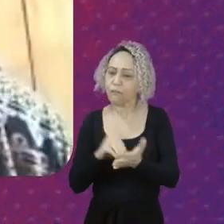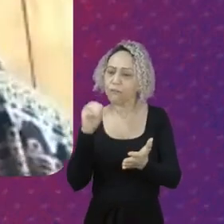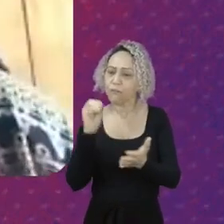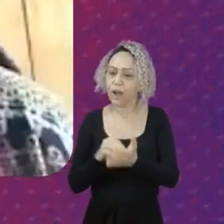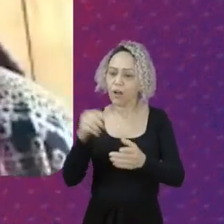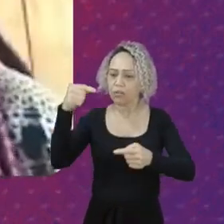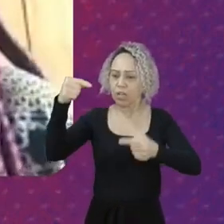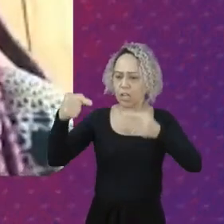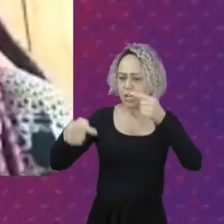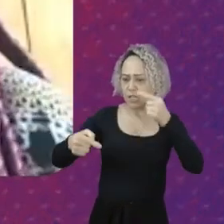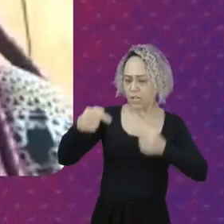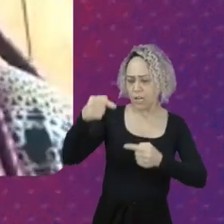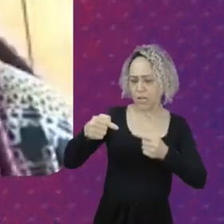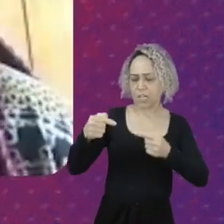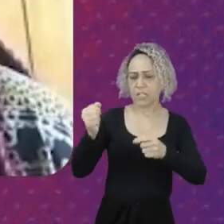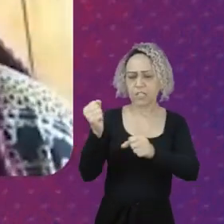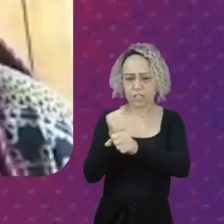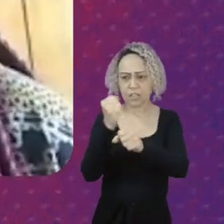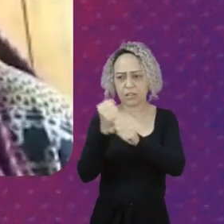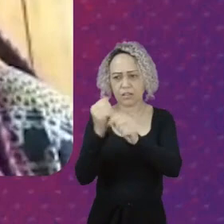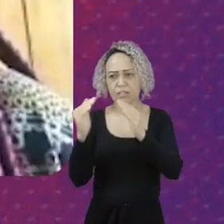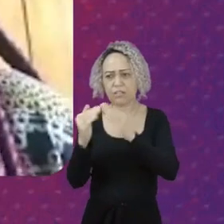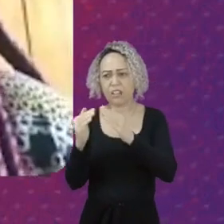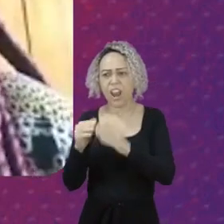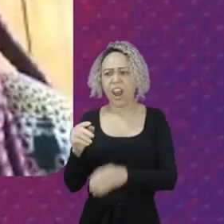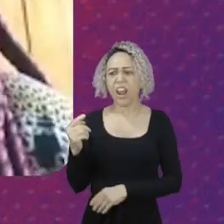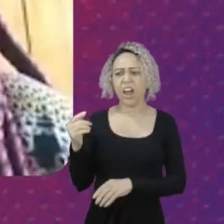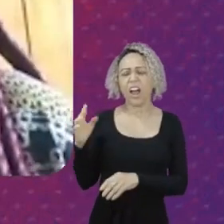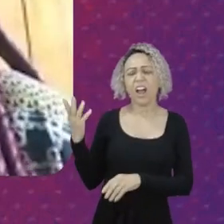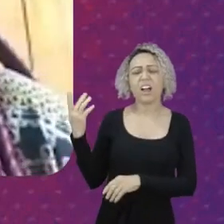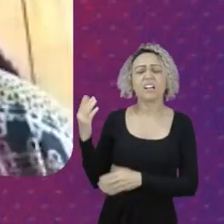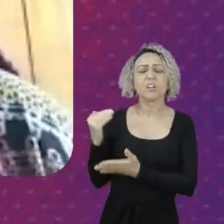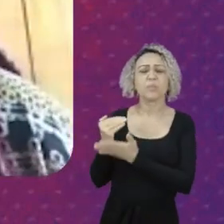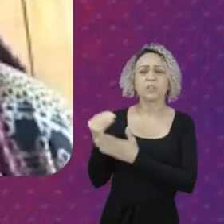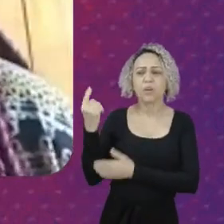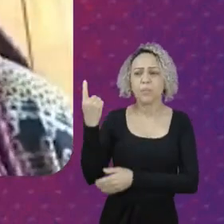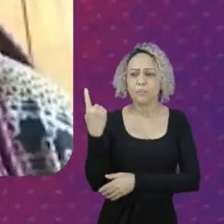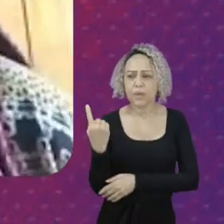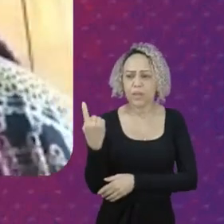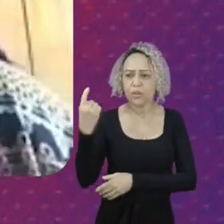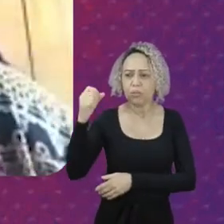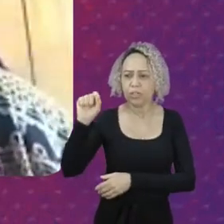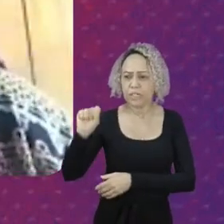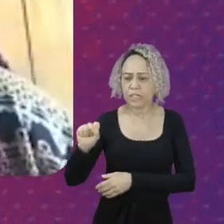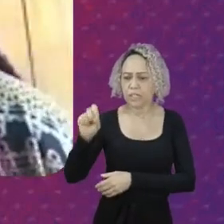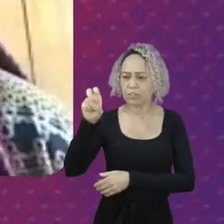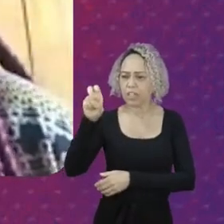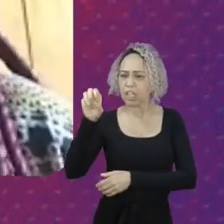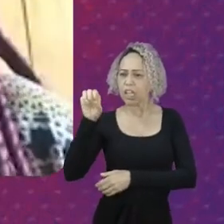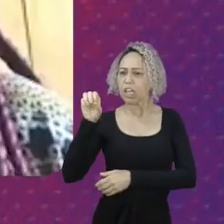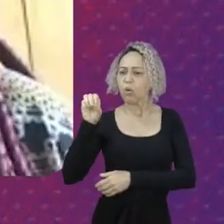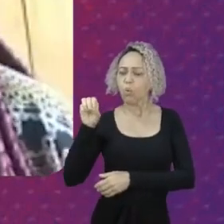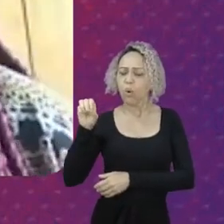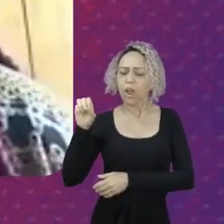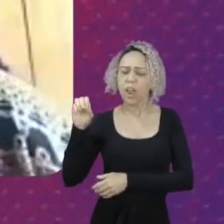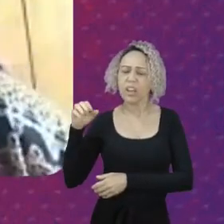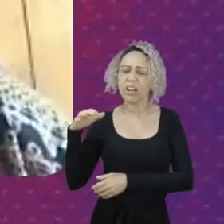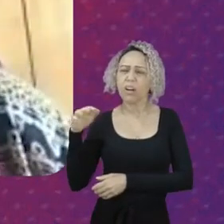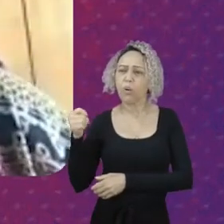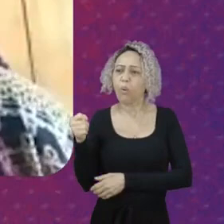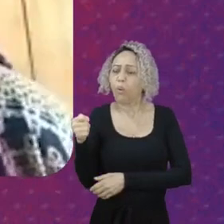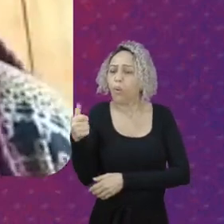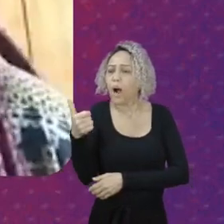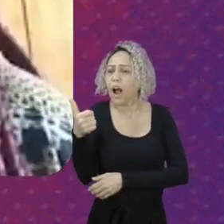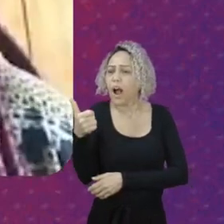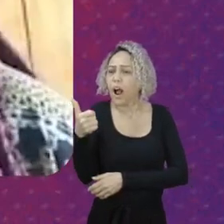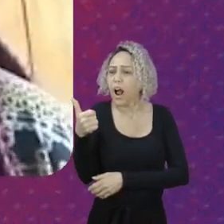habitação estabelecida em 1850, né? Portanto, né, quase 3